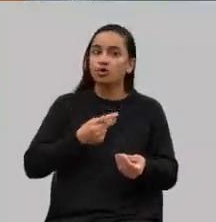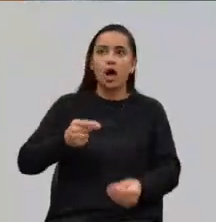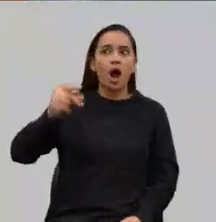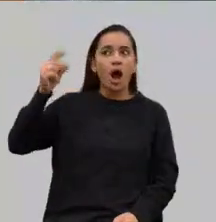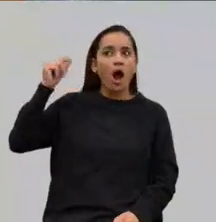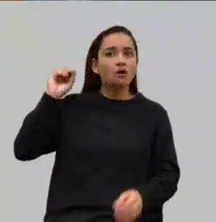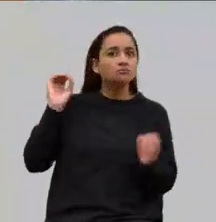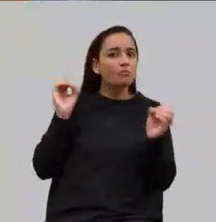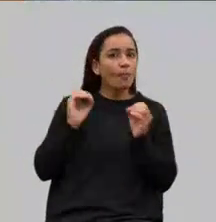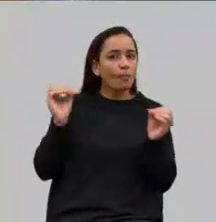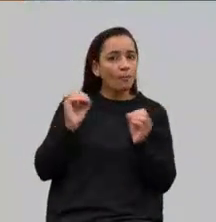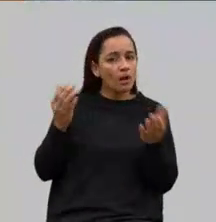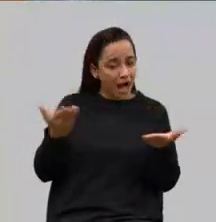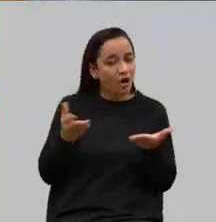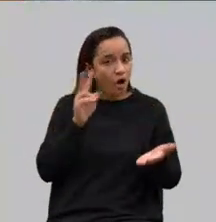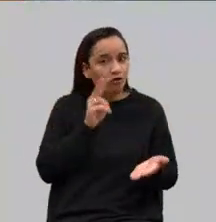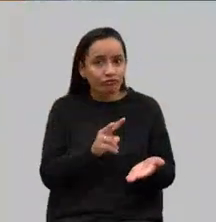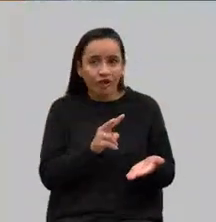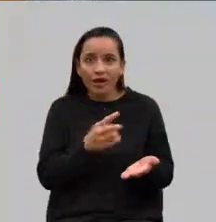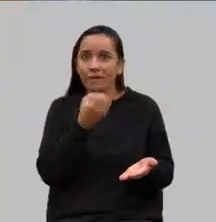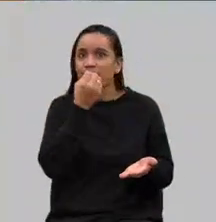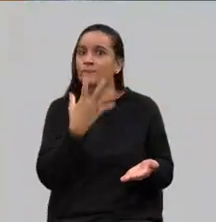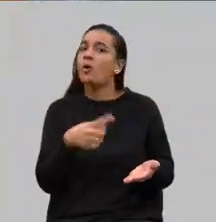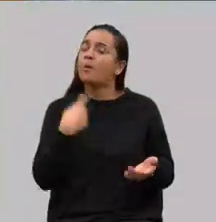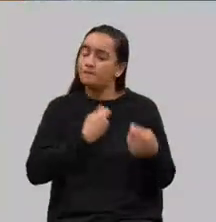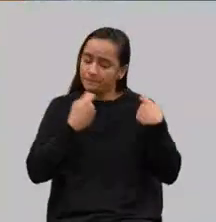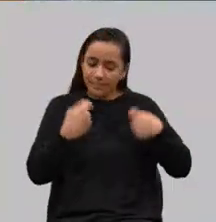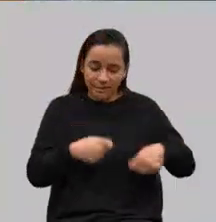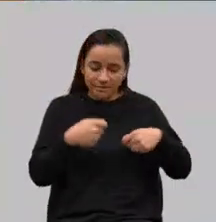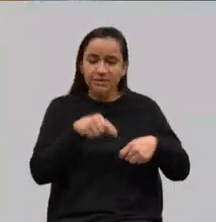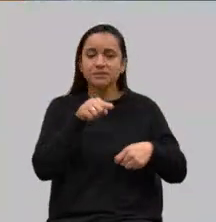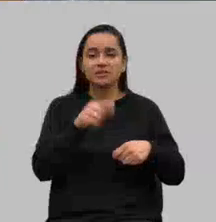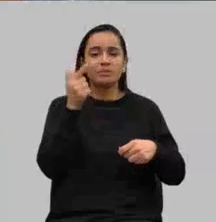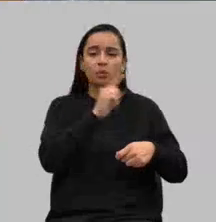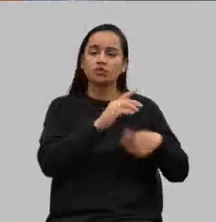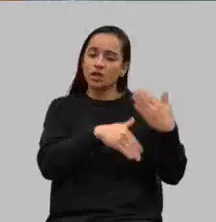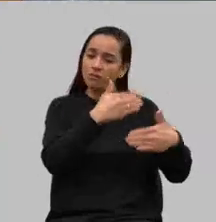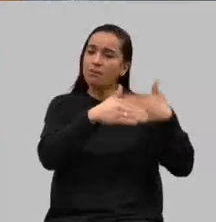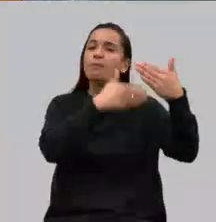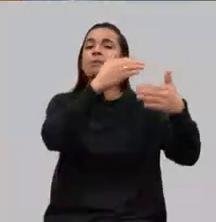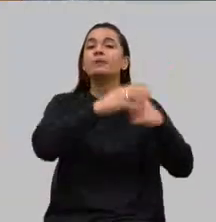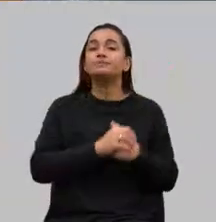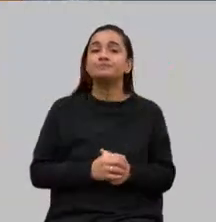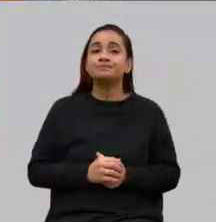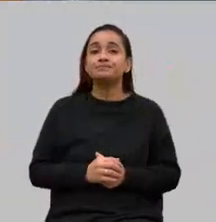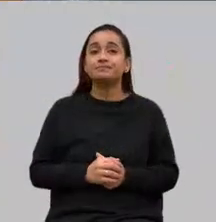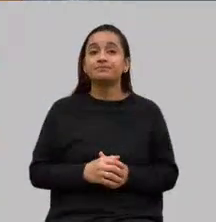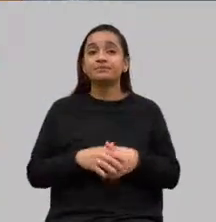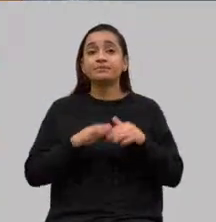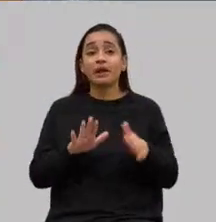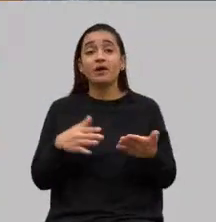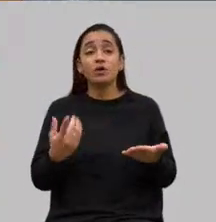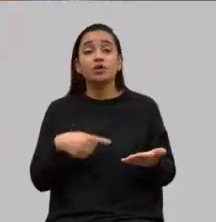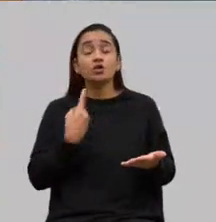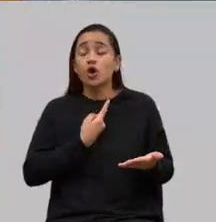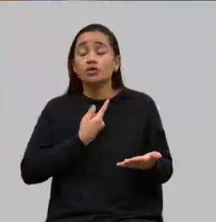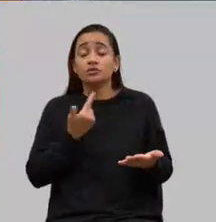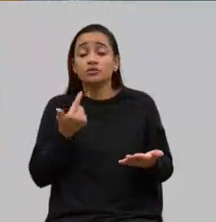nós precisamos disso para para crescer para trazer desenvolvimento e a gente não